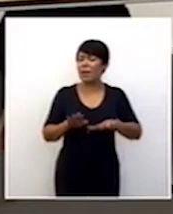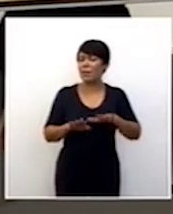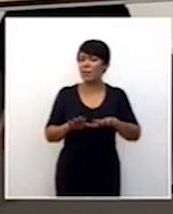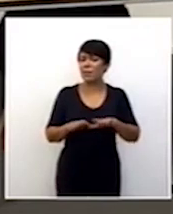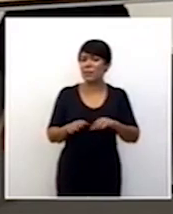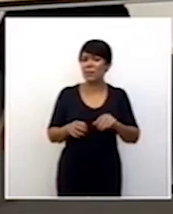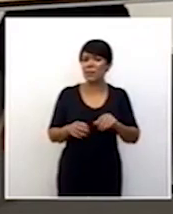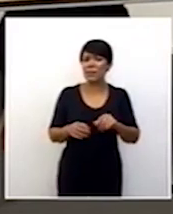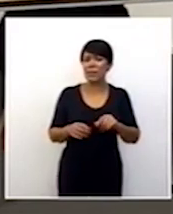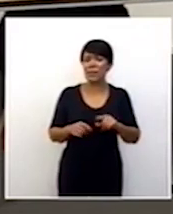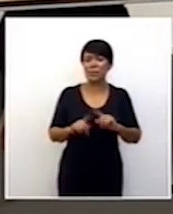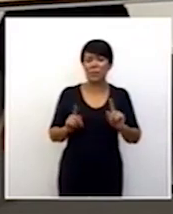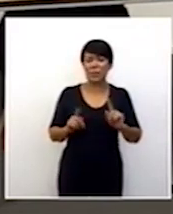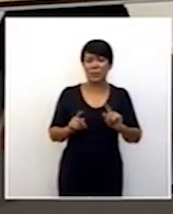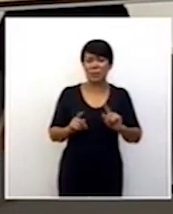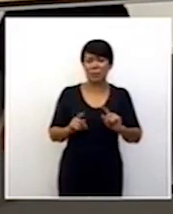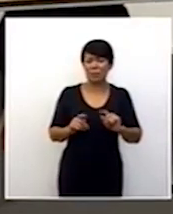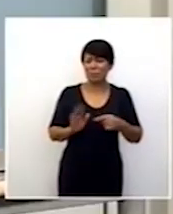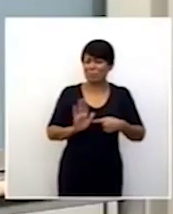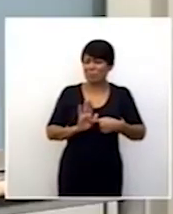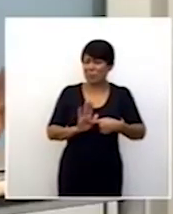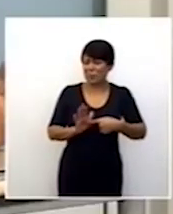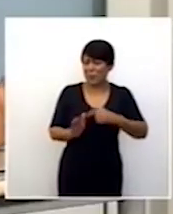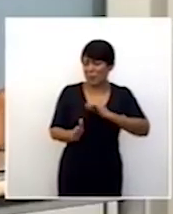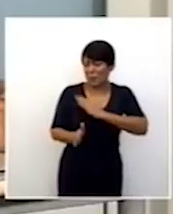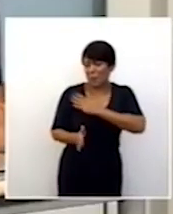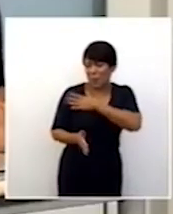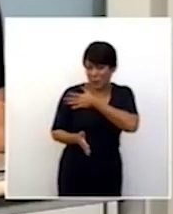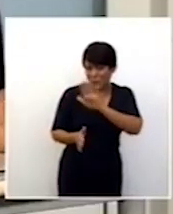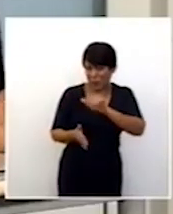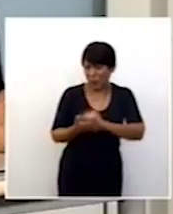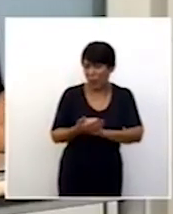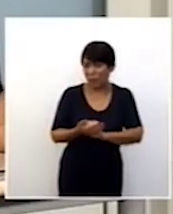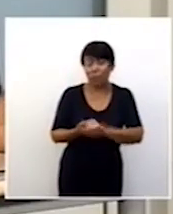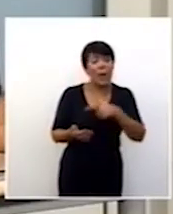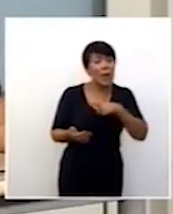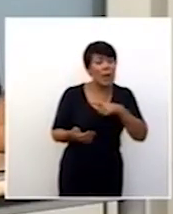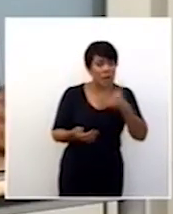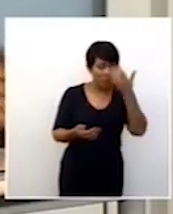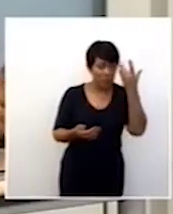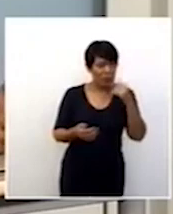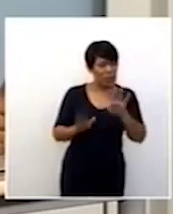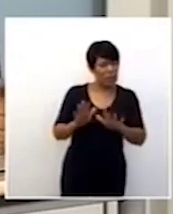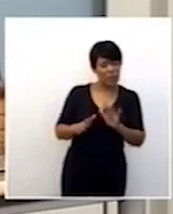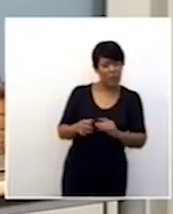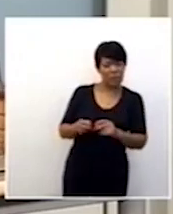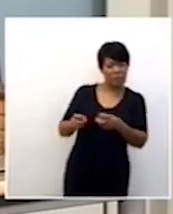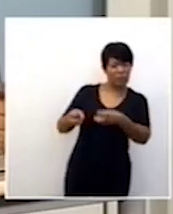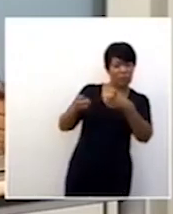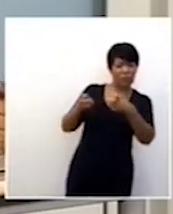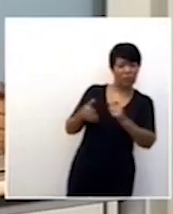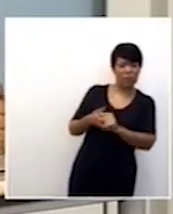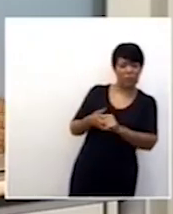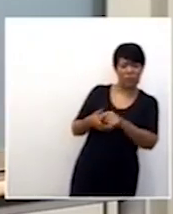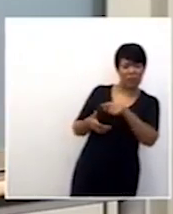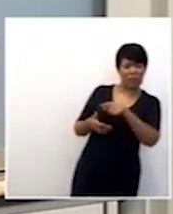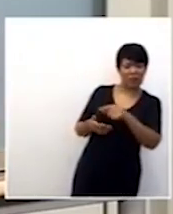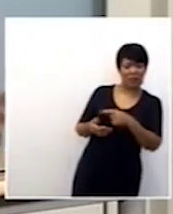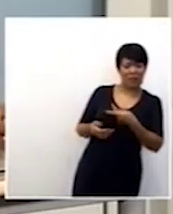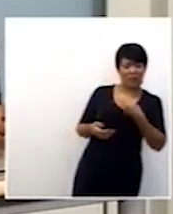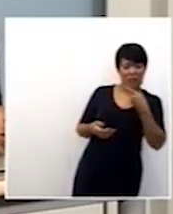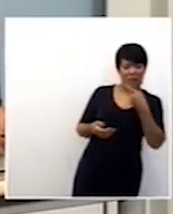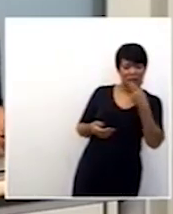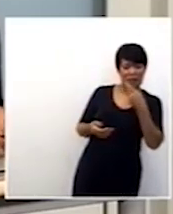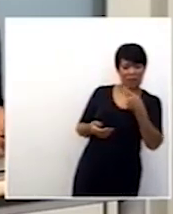a gente comete certos preconceitos. Por quê? Há muitas pessoas que julgam aqueles que falam somente